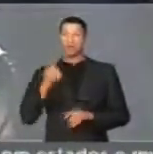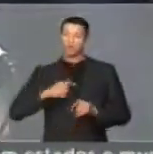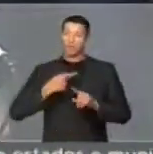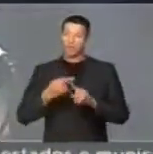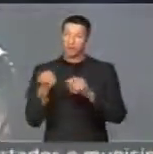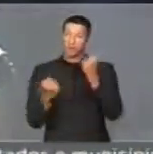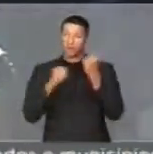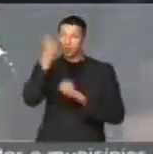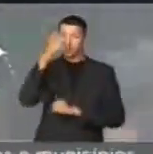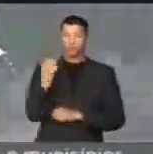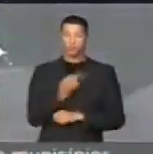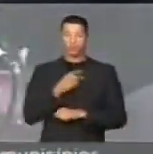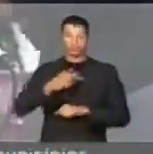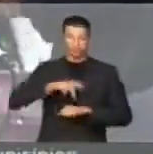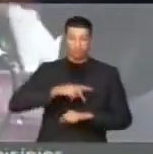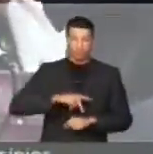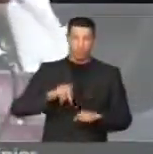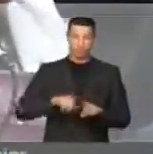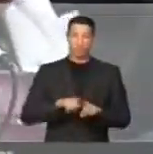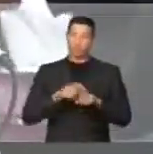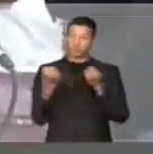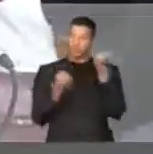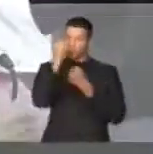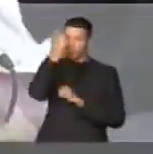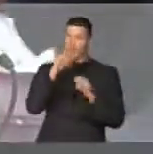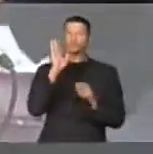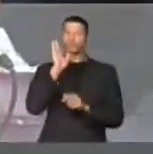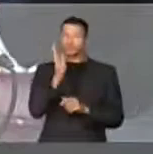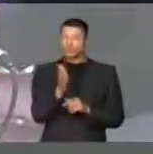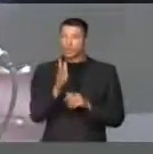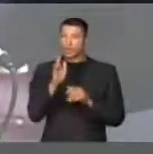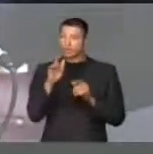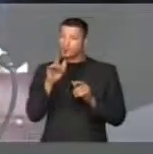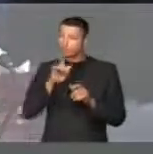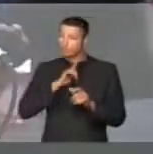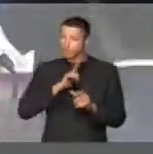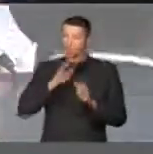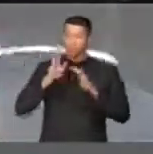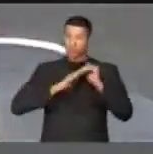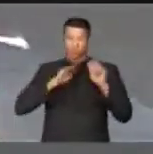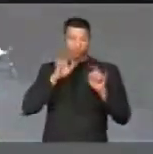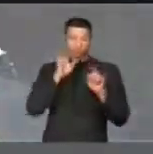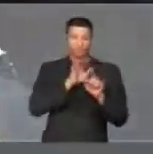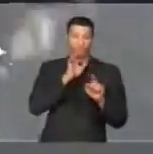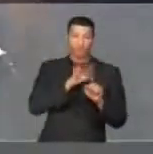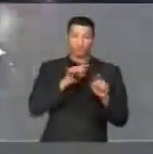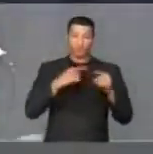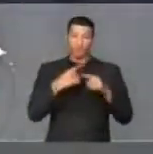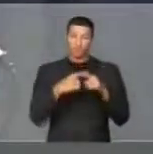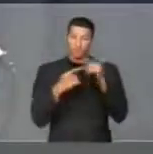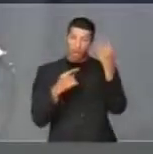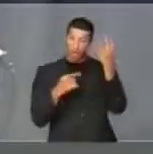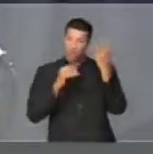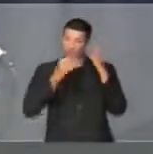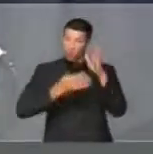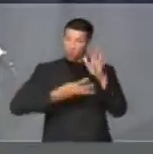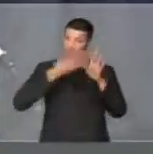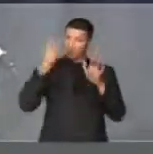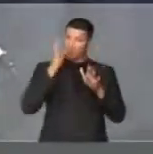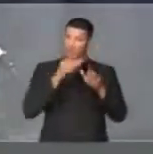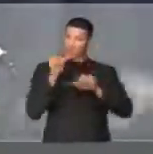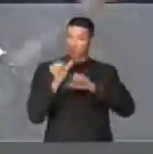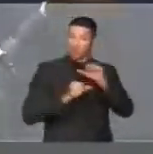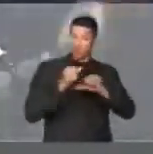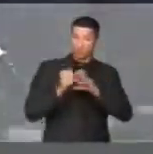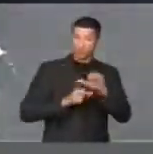maior indústria do nosso país. E essa indústria já se encontra sob ameaça, porque é a quarta vez que foi